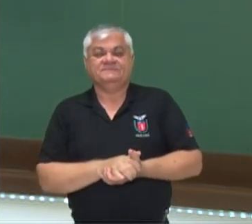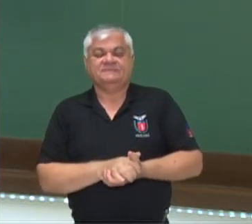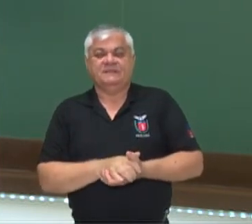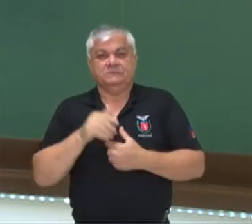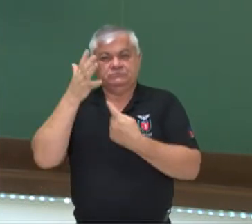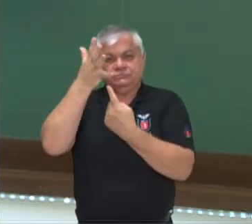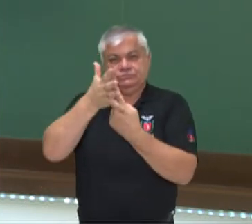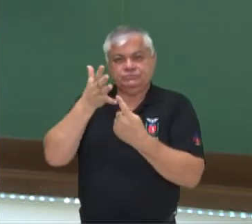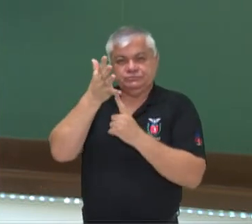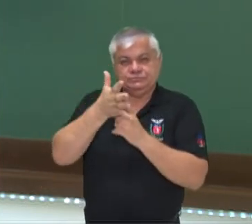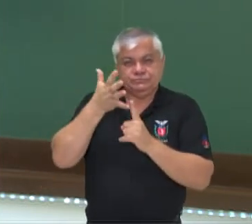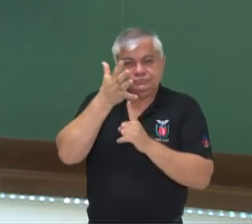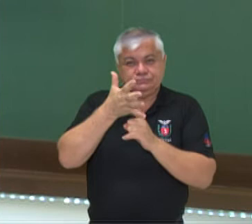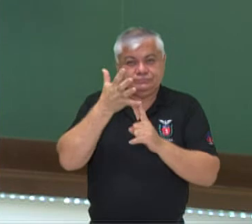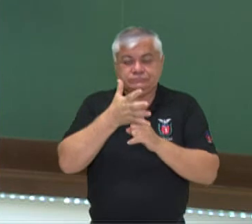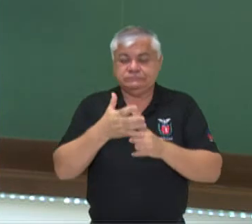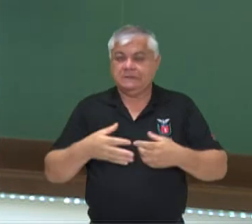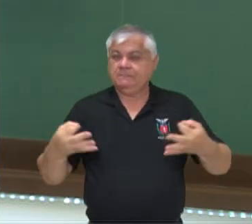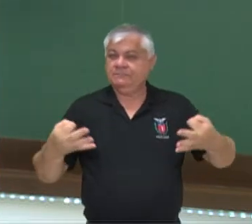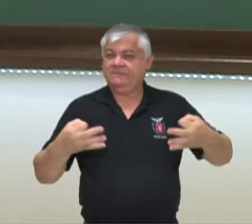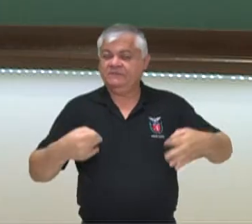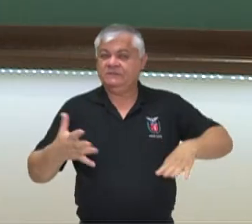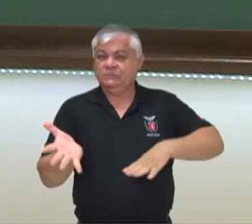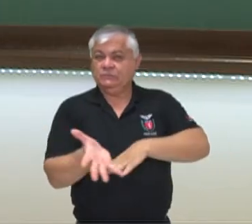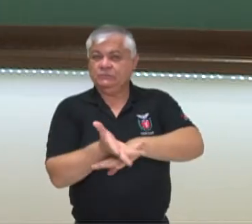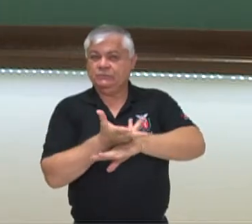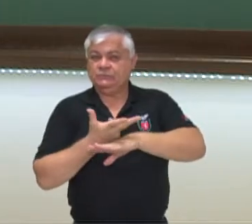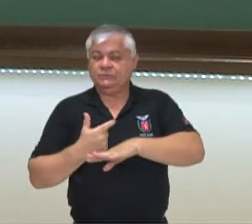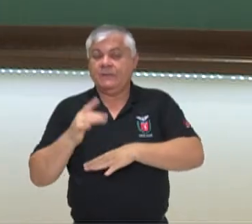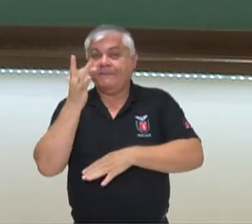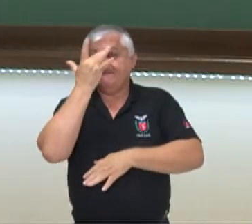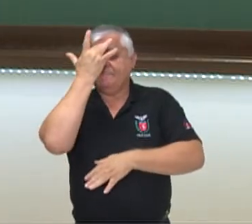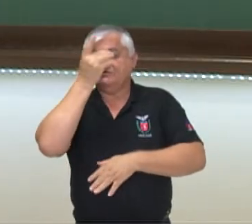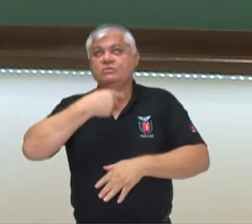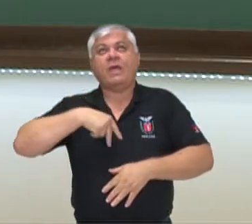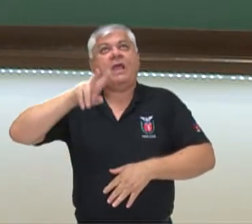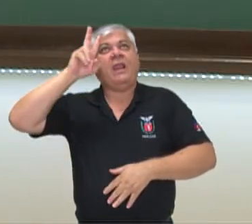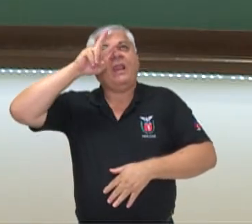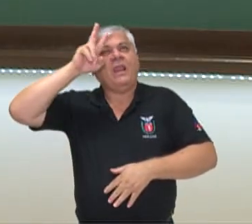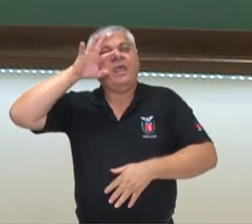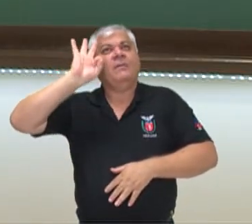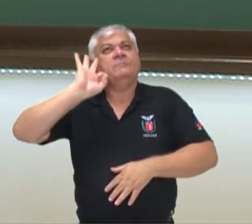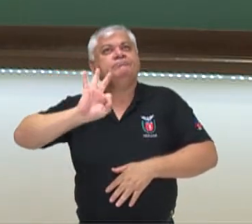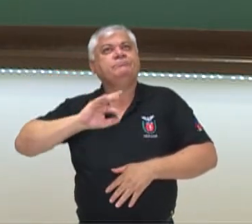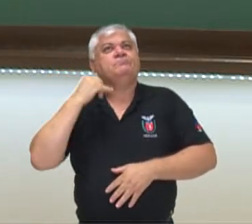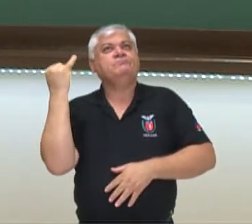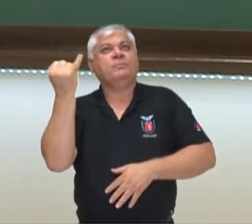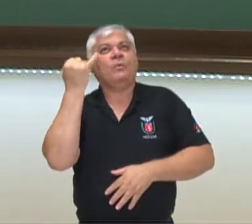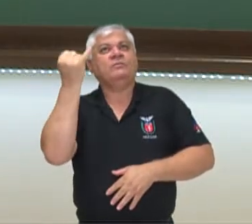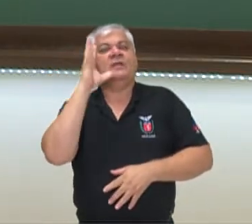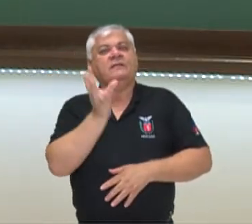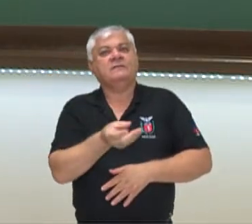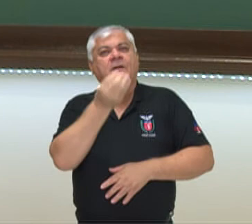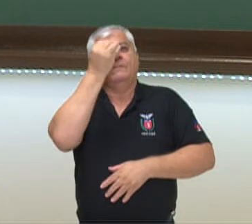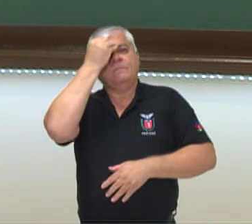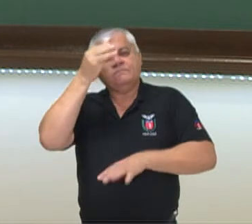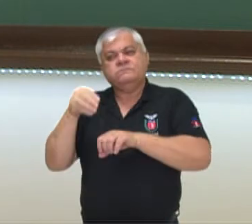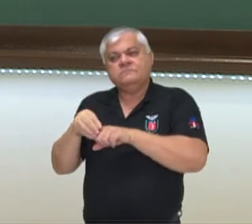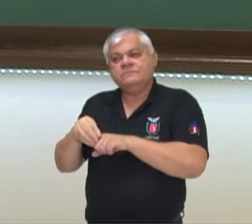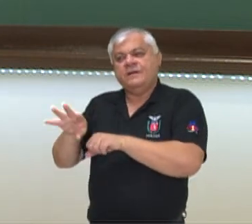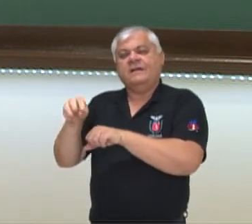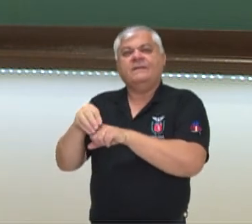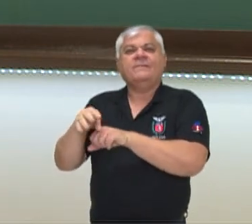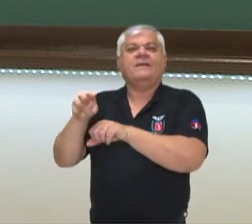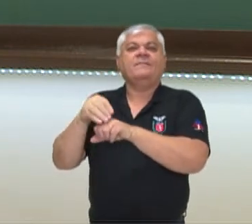feita produz efeitos positivos. As pessoas vão reproduzir aquilo que você falou, vão levar a sua mensagem,